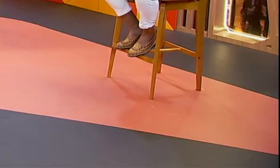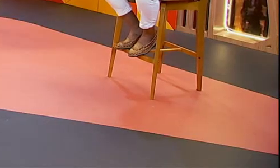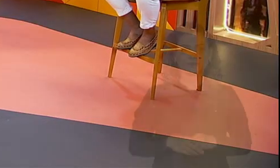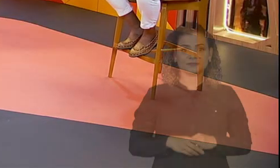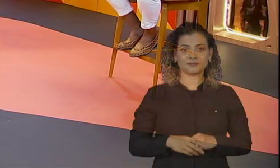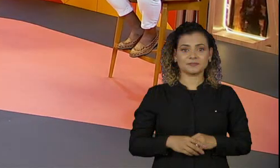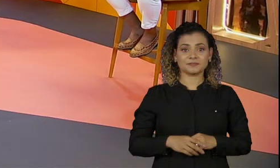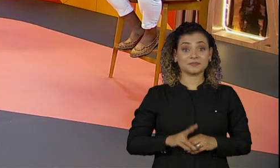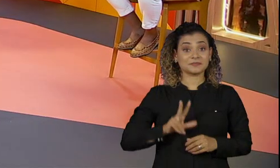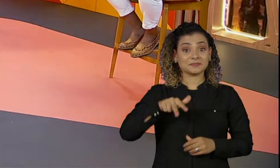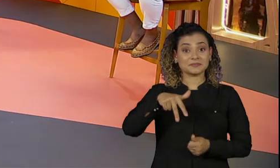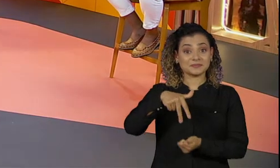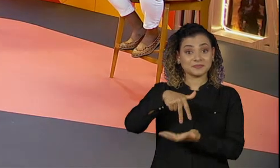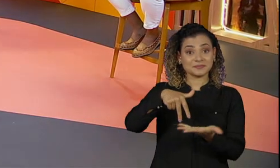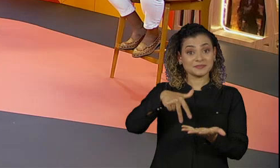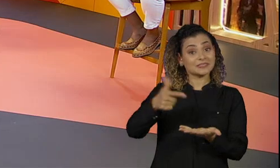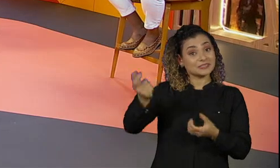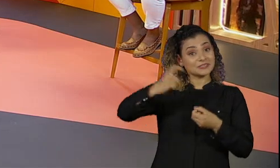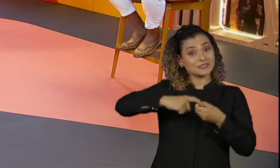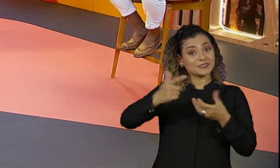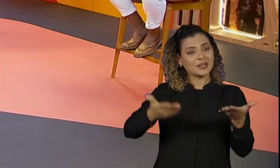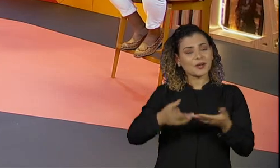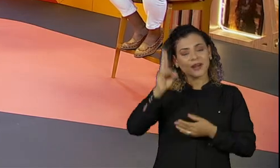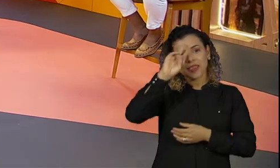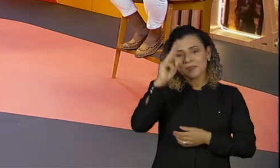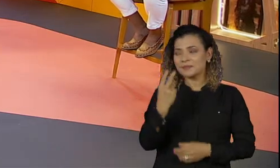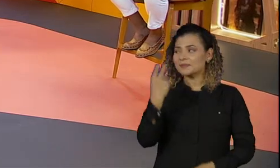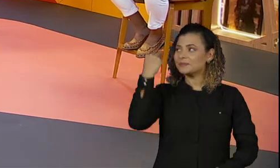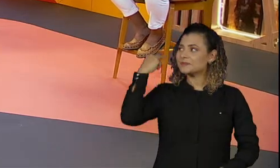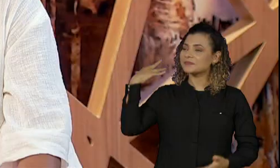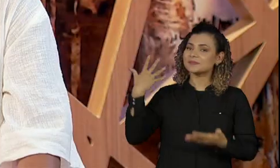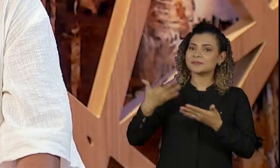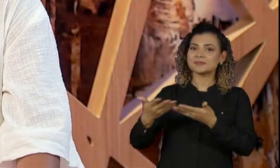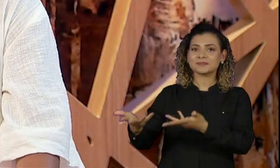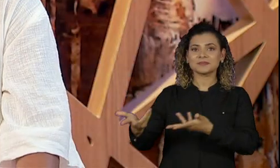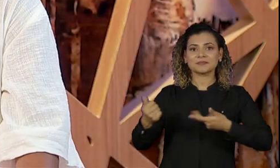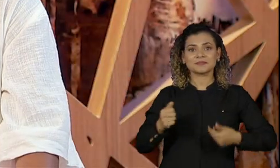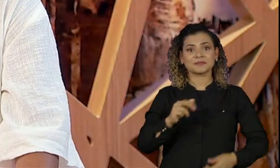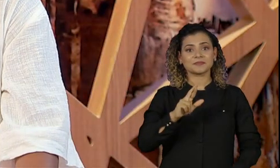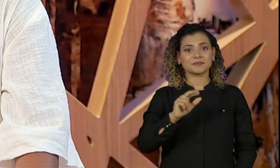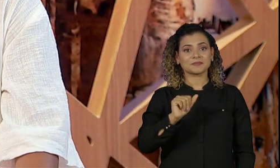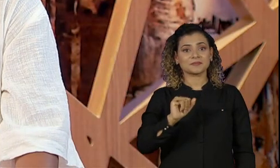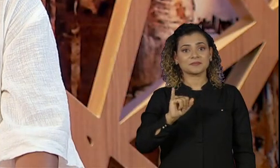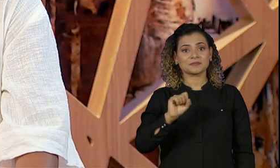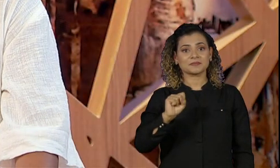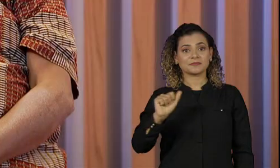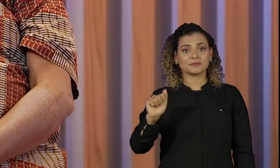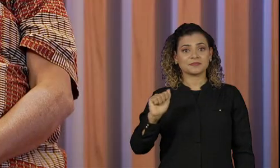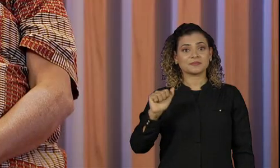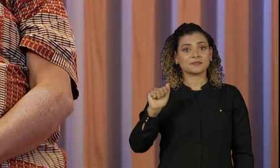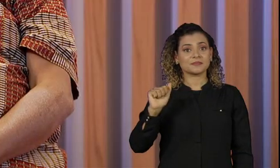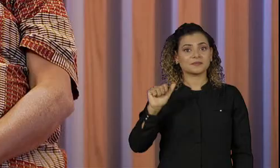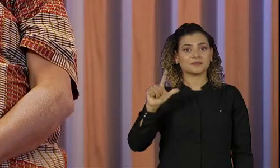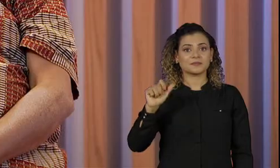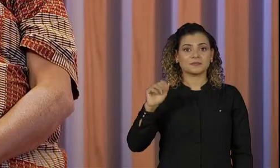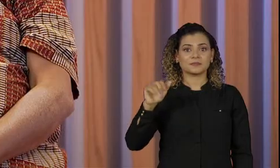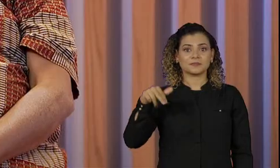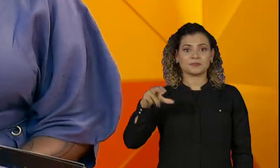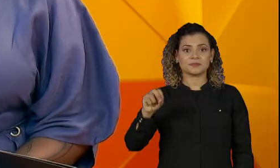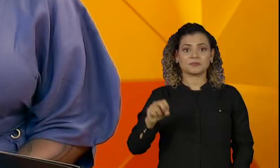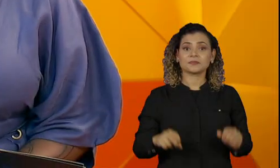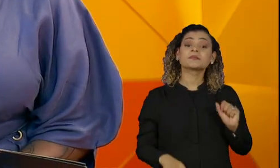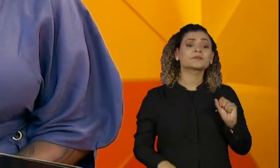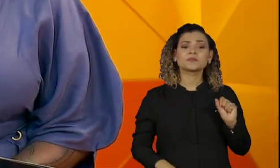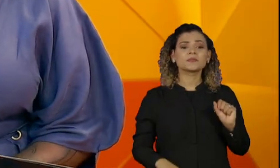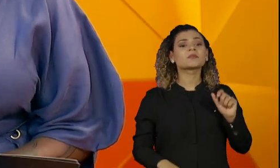Estação Livre de volta, revelando aqui as nossas memórias e recebendo a Raíssa Albano Oliveira e o Oswaldo Faustino.